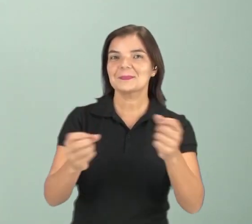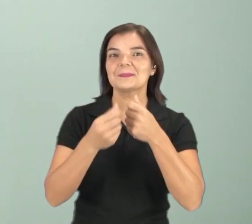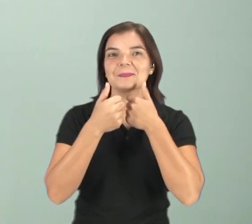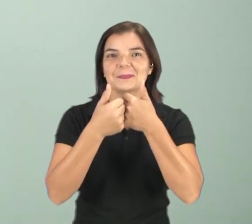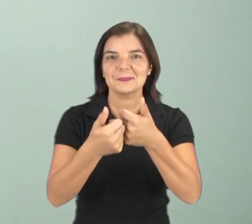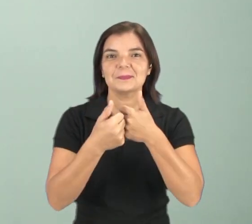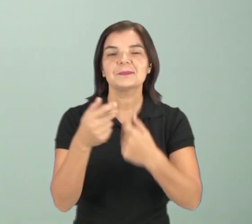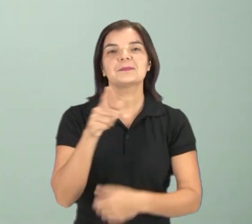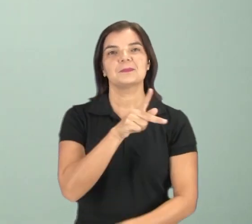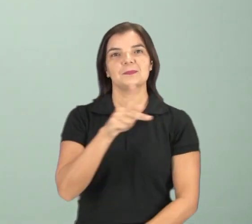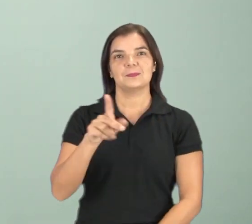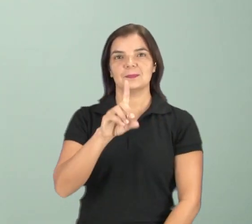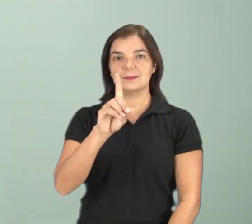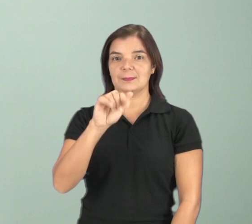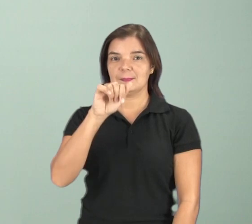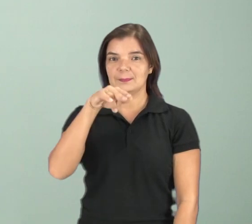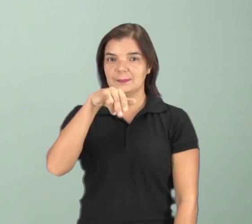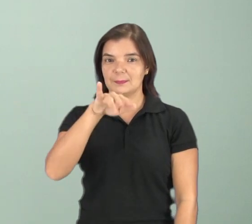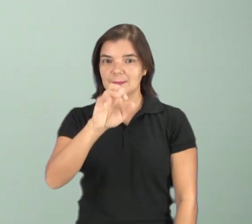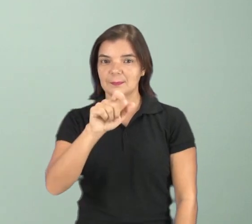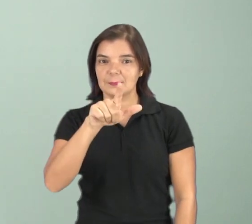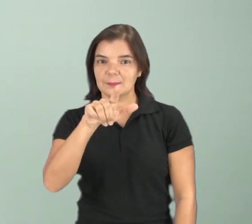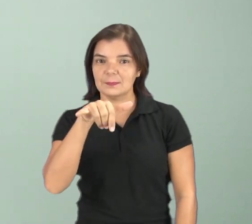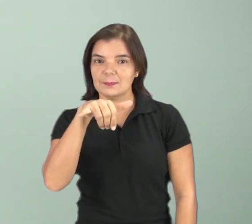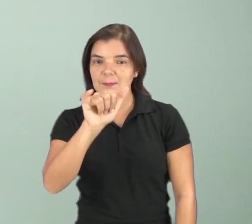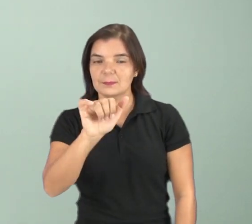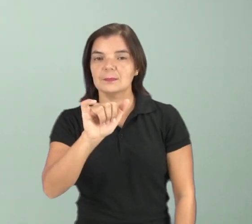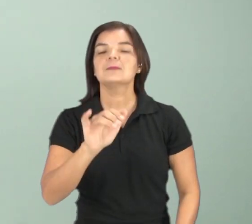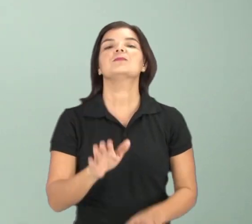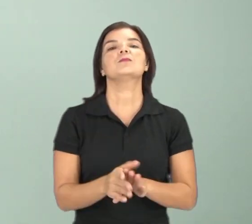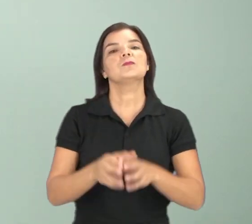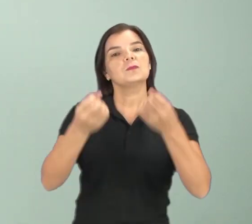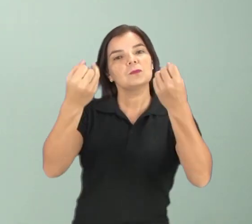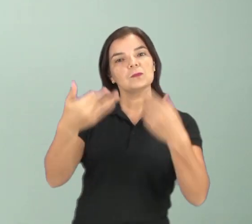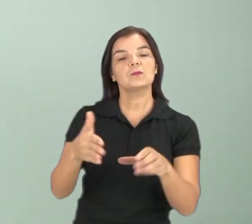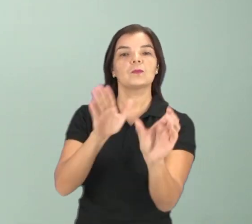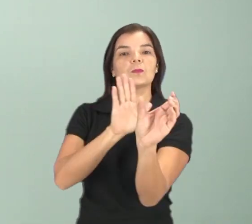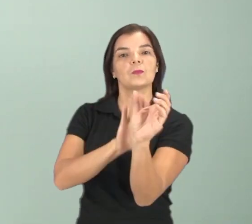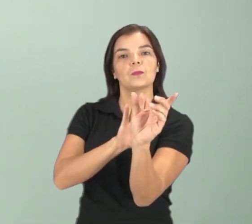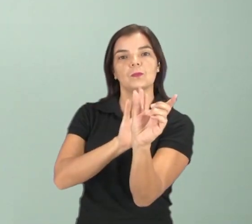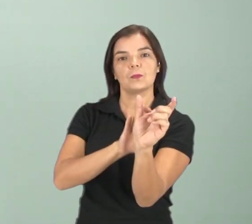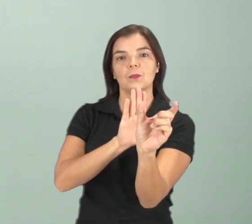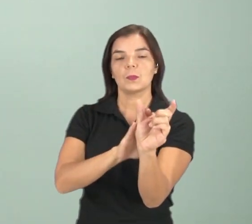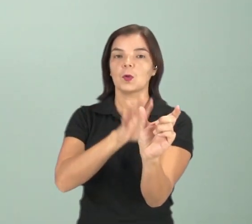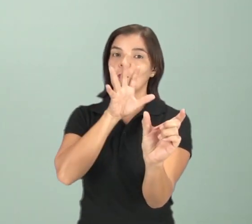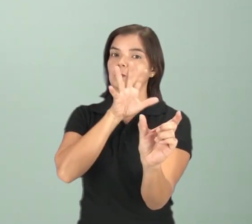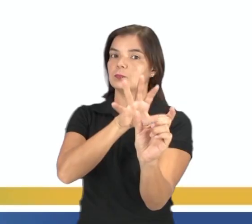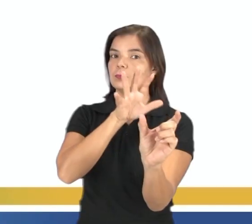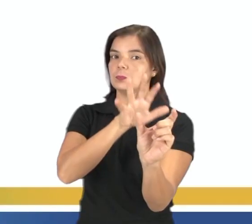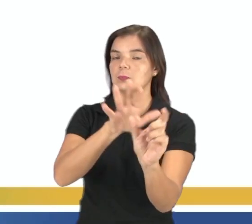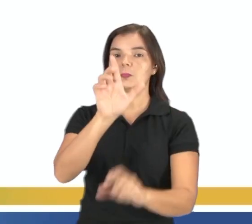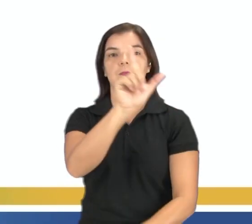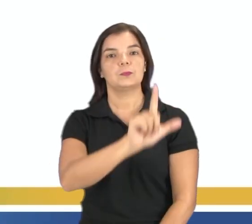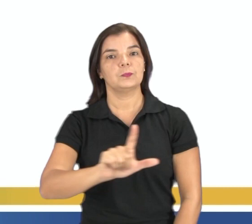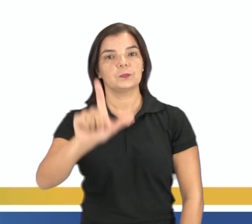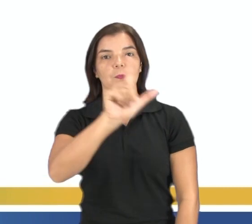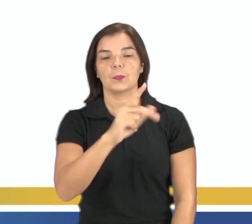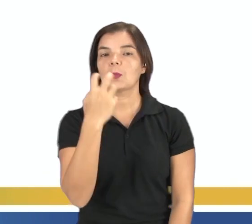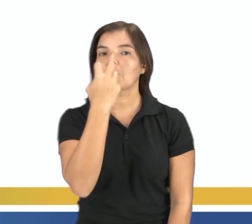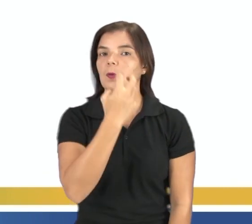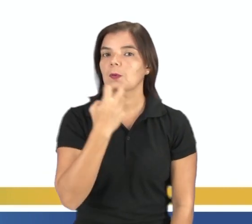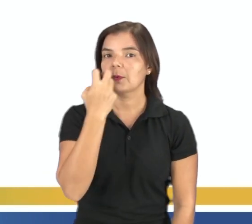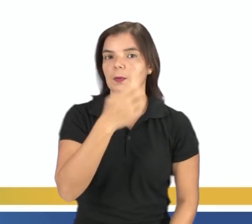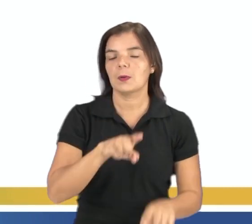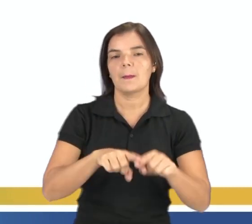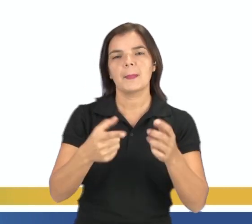Olá pessoal, tudo bem? Eu me chamo Daniele e hoje nós vamos falar sobre denotação e conotação na literatura oral.